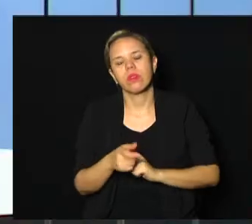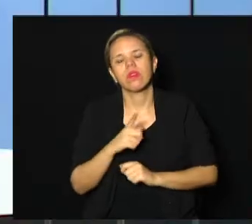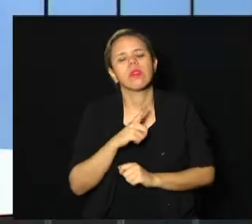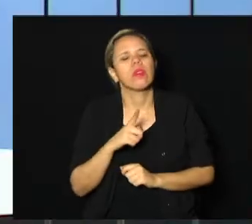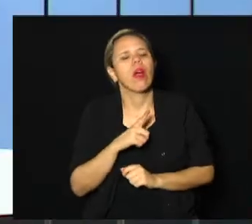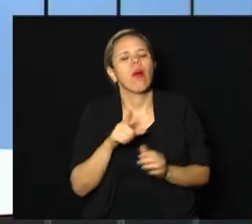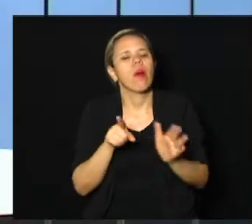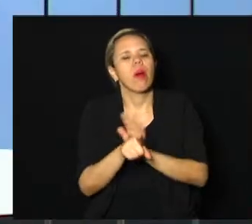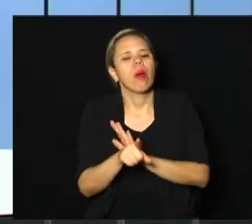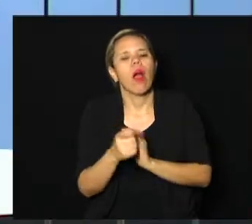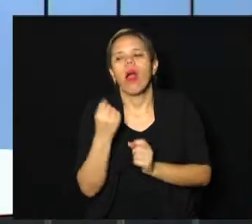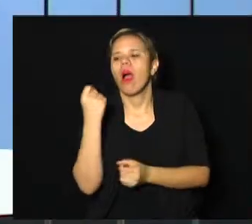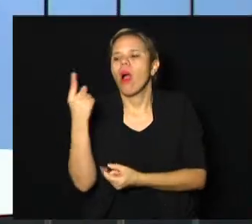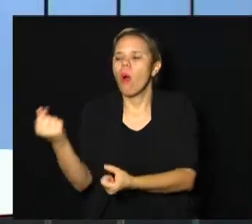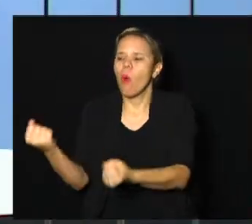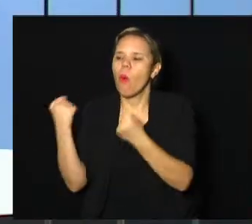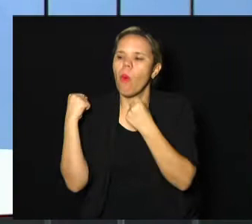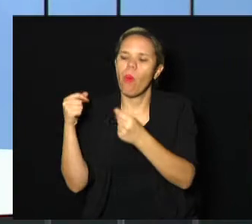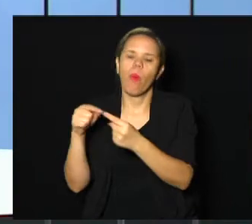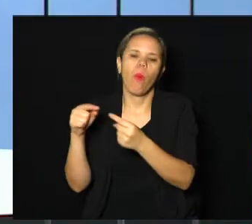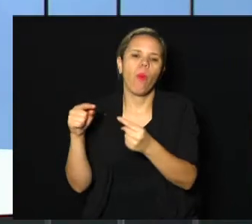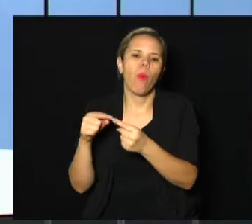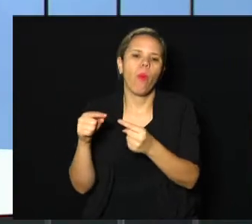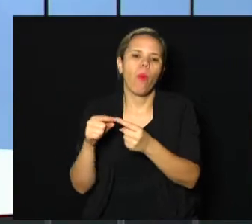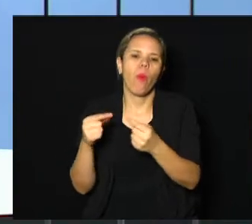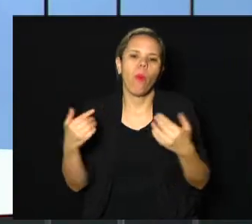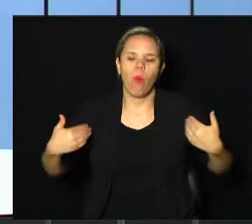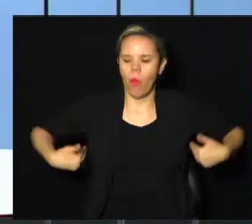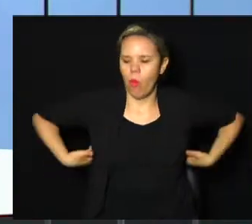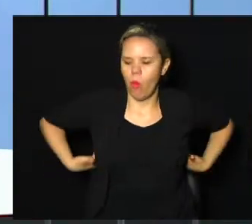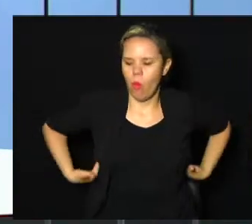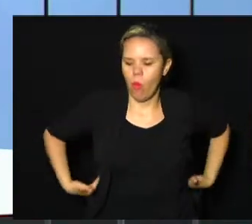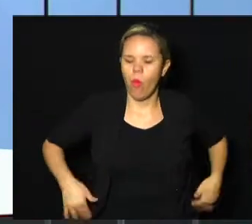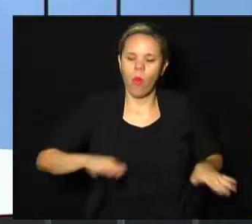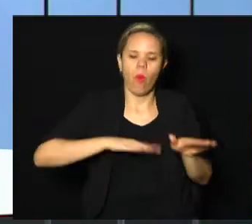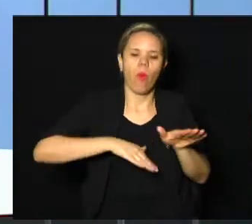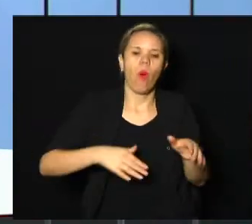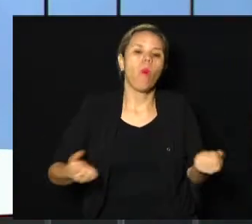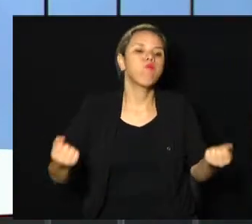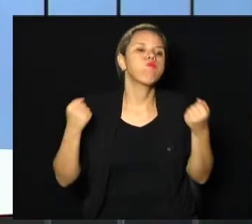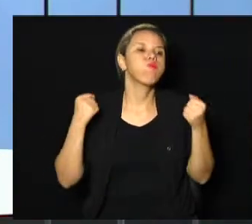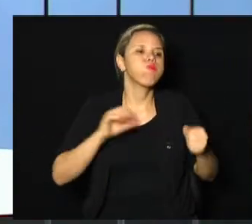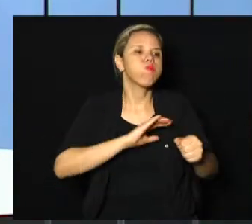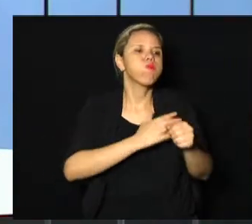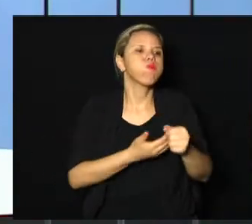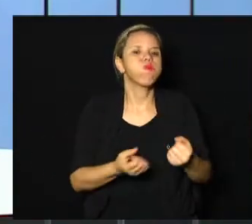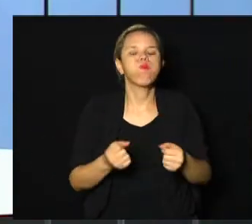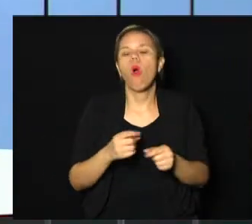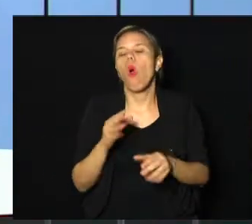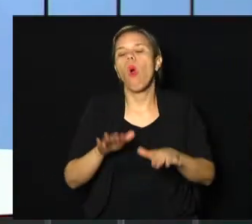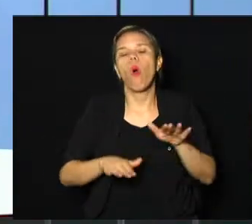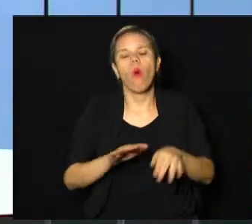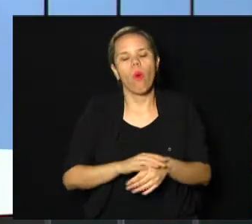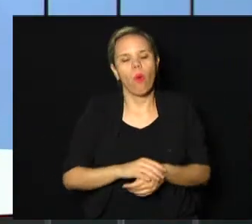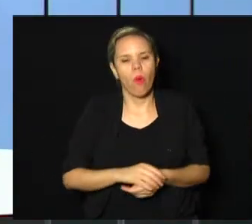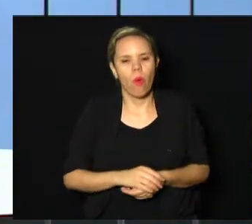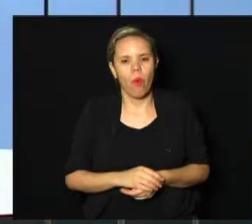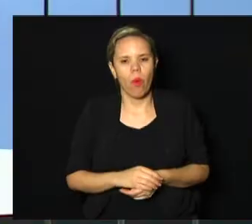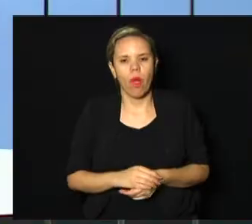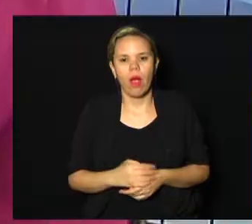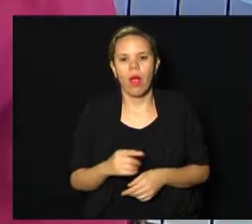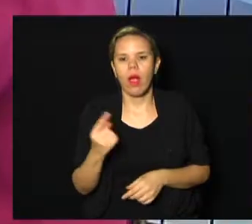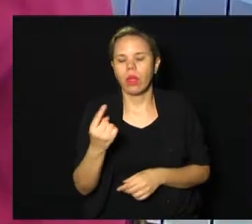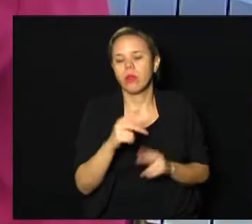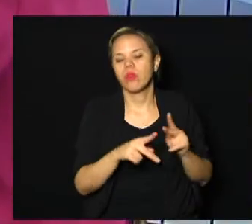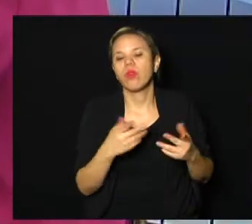existem exercícios mais adequados, né, para a coluna? Por exemplo, natação ou musculação? Ou não? Independe ou depende de cada